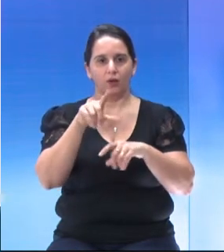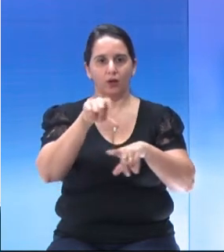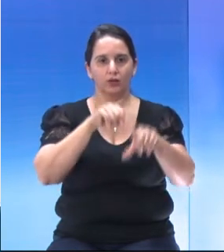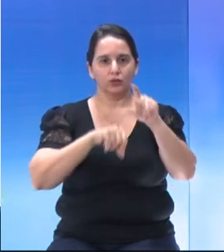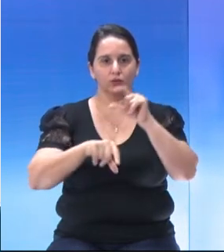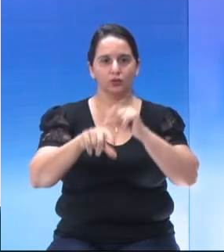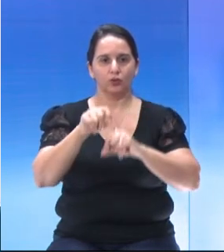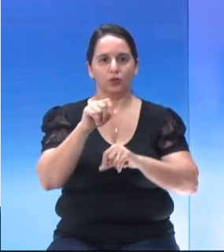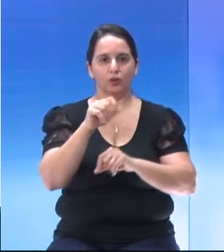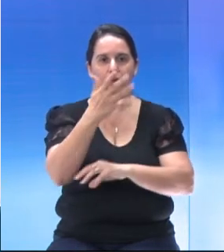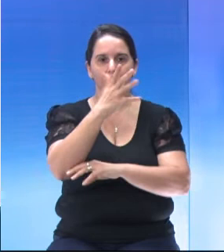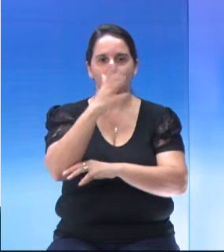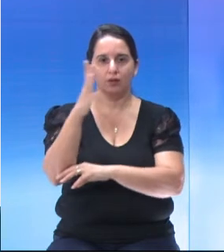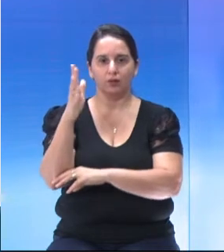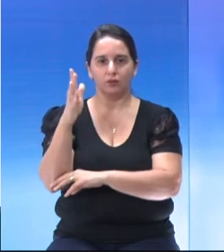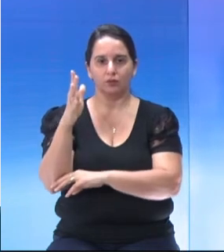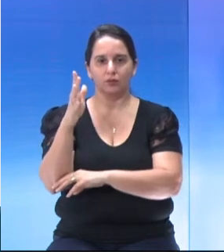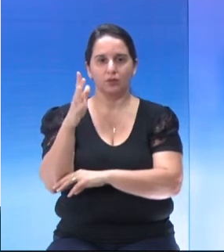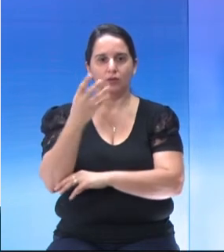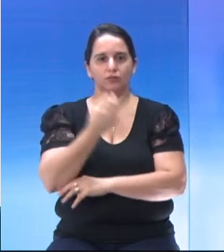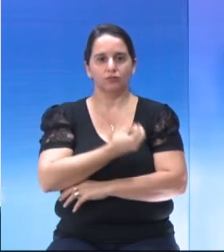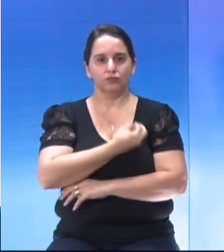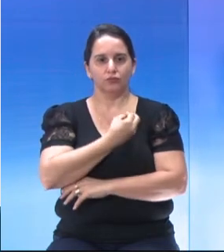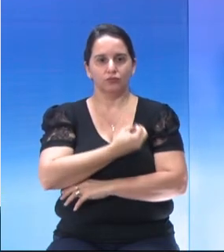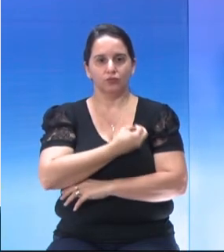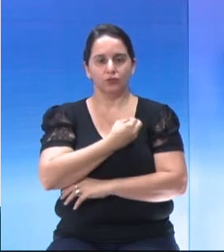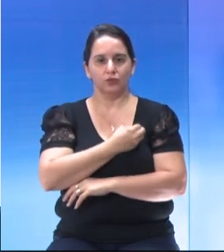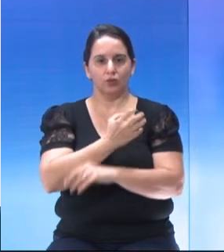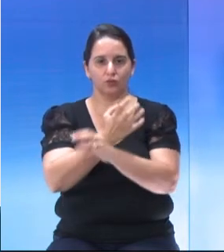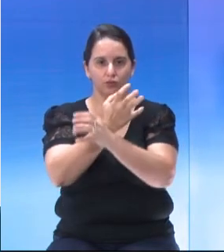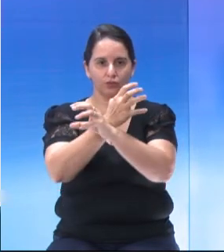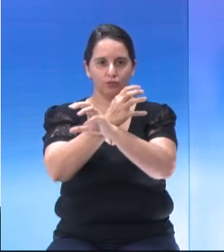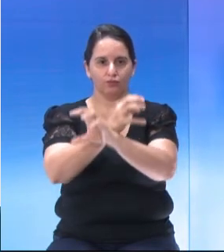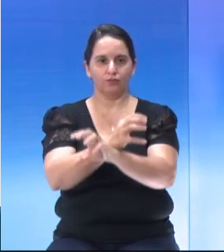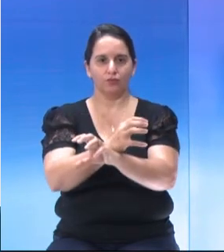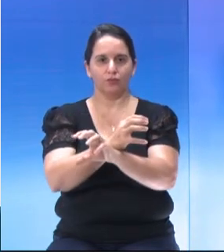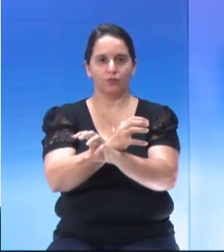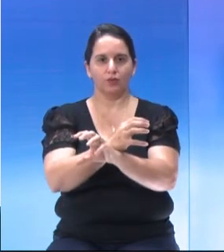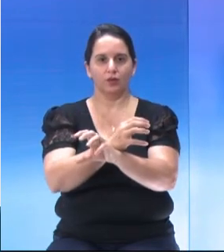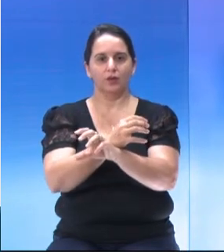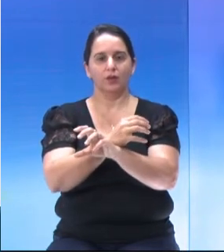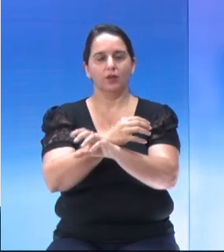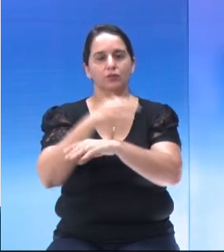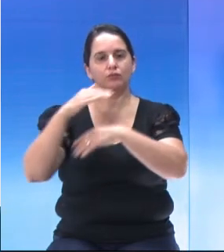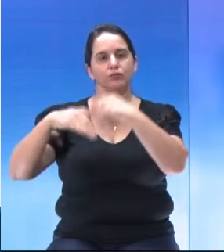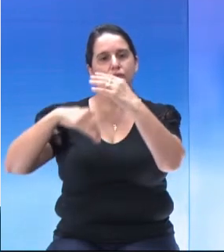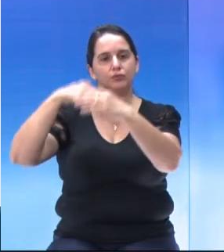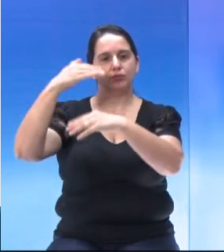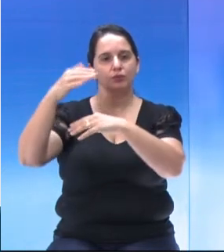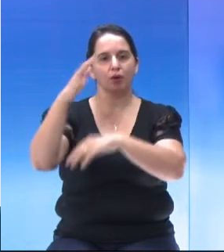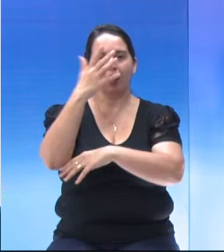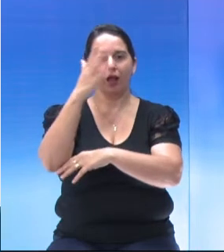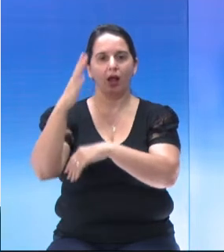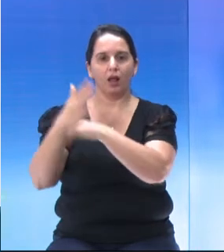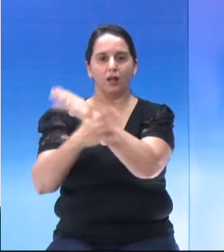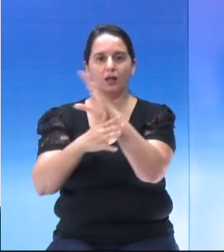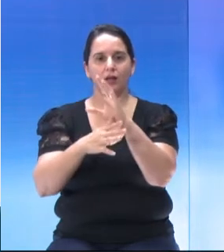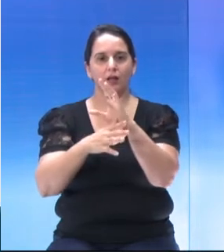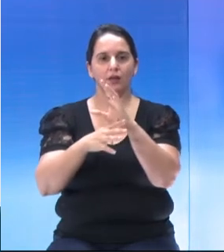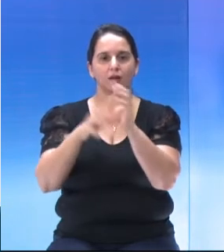as plantas mais resistentes sobrevivessem às limitações do deserto e, com o tempo, as